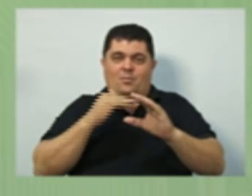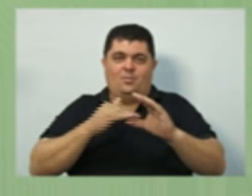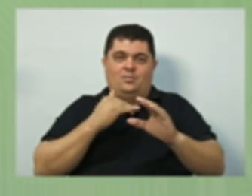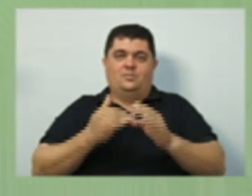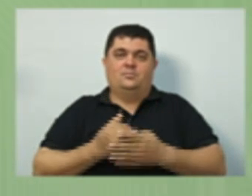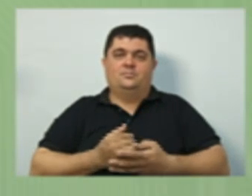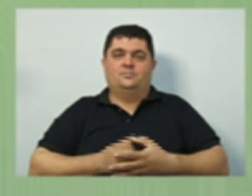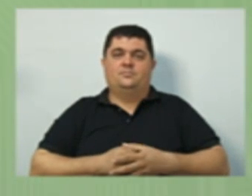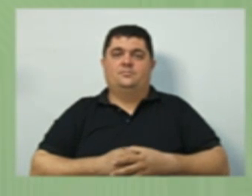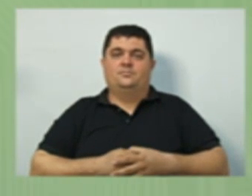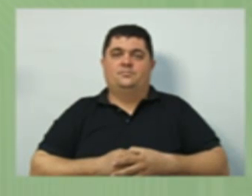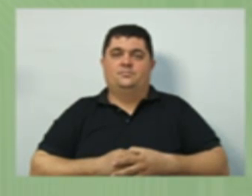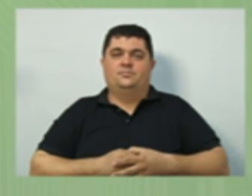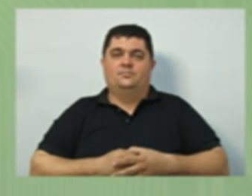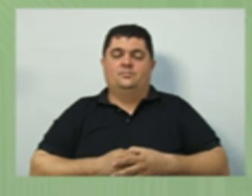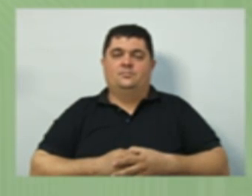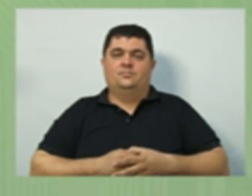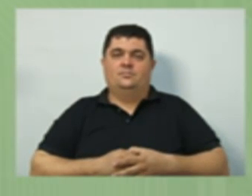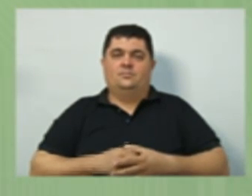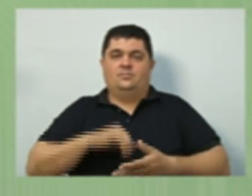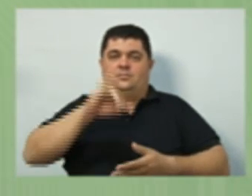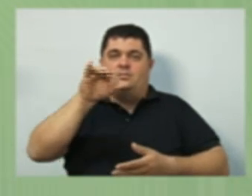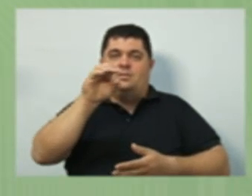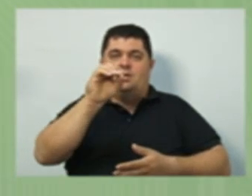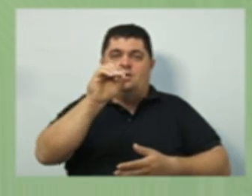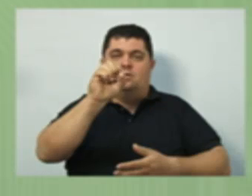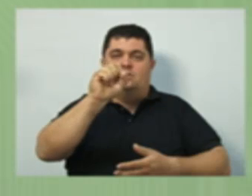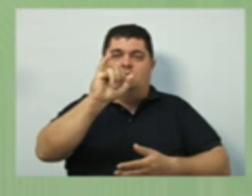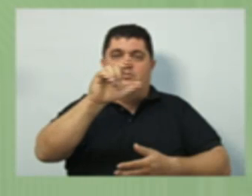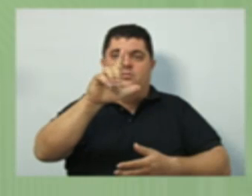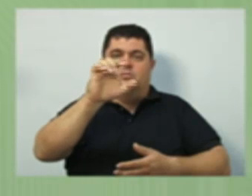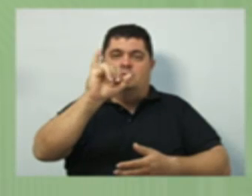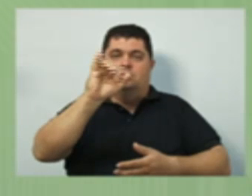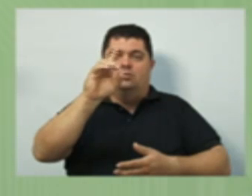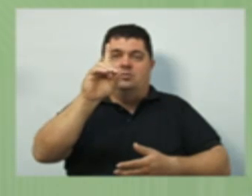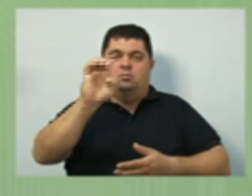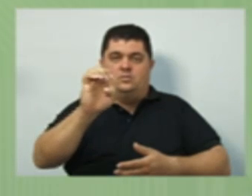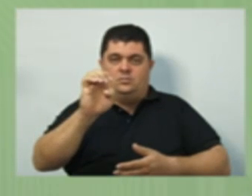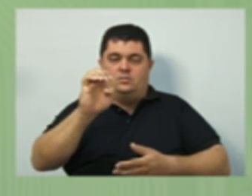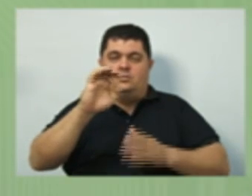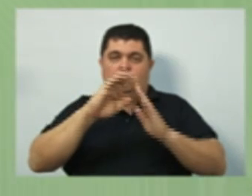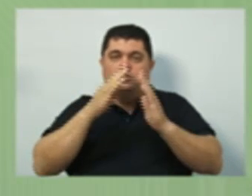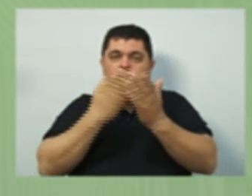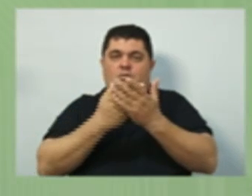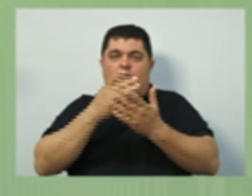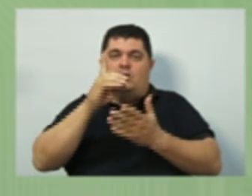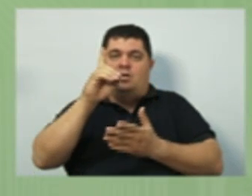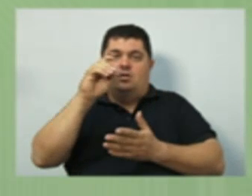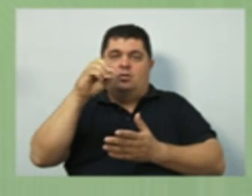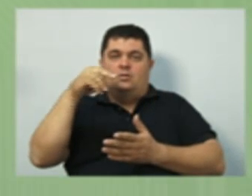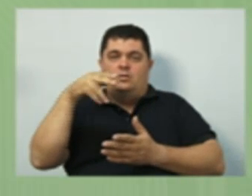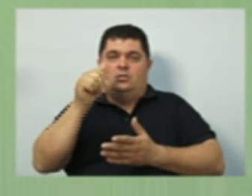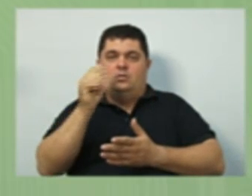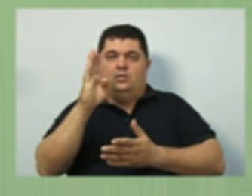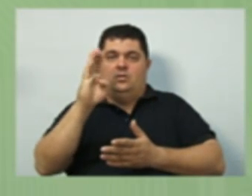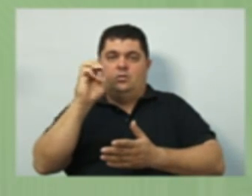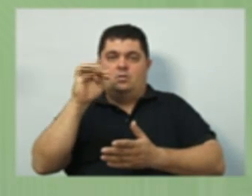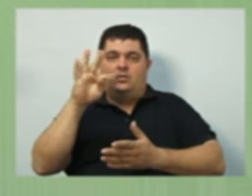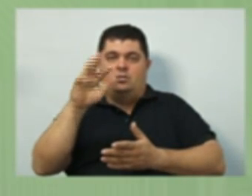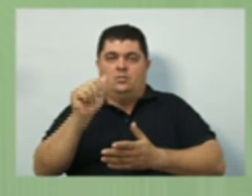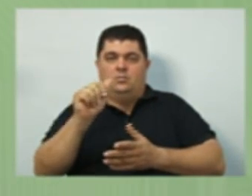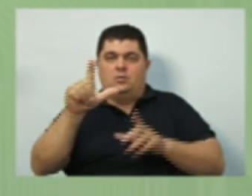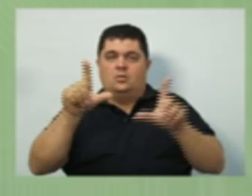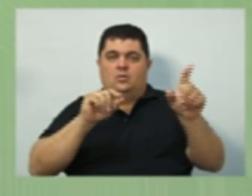gente. A Josileide Pereira, da escola Dona Benta, ela colocou aqui que o grupo lá